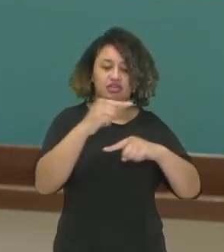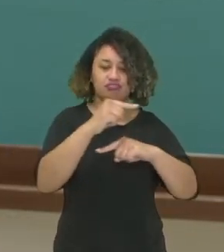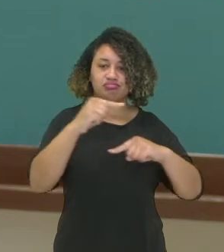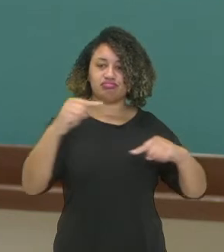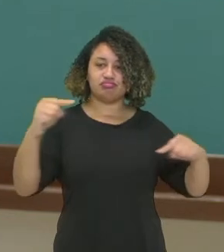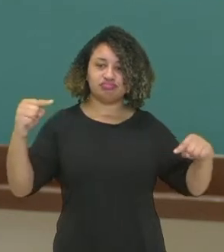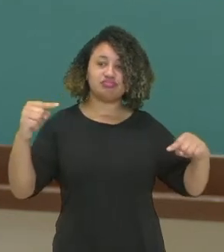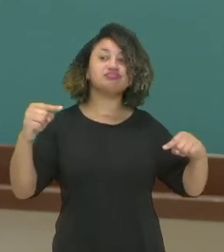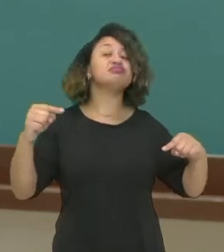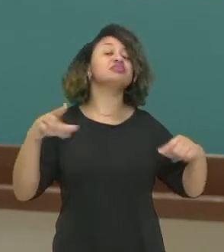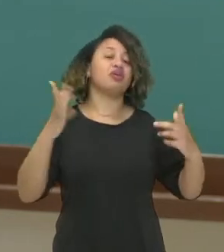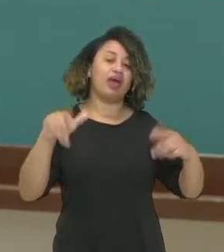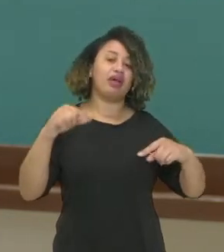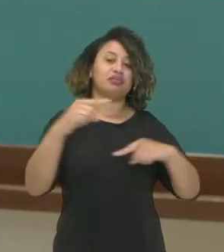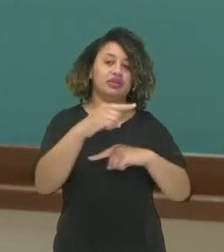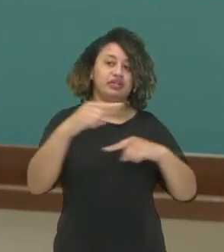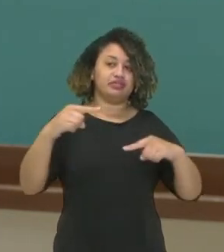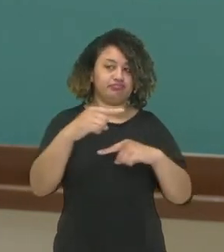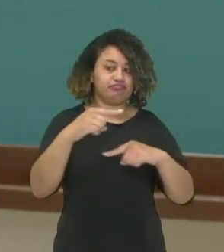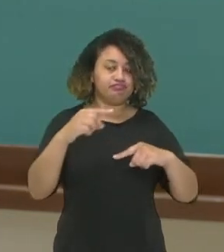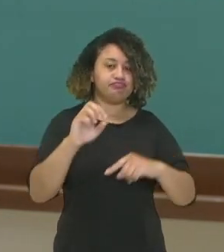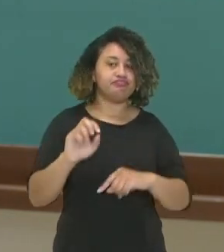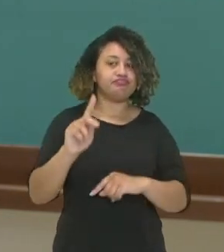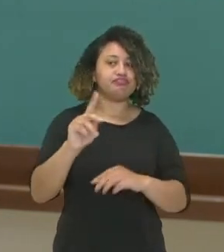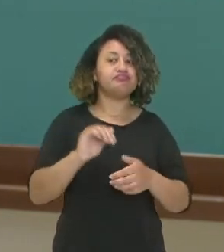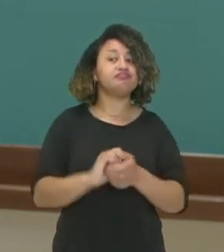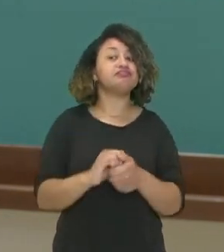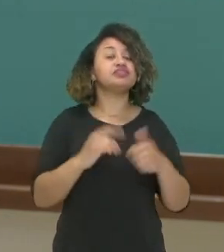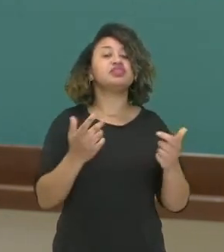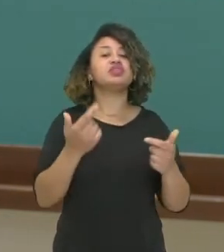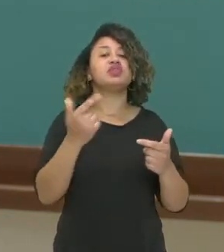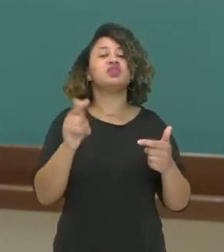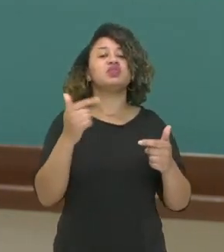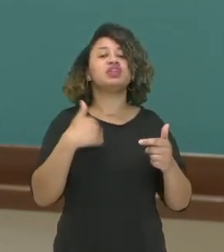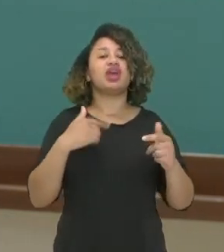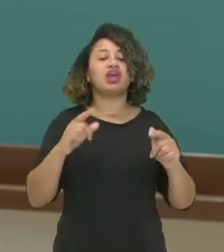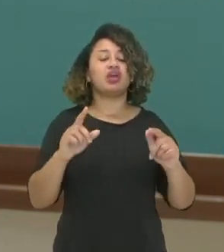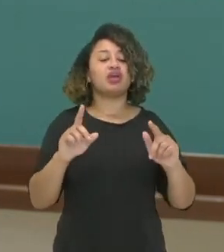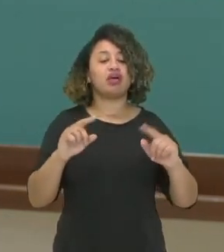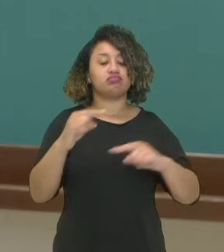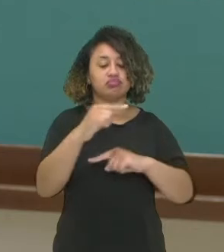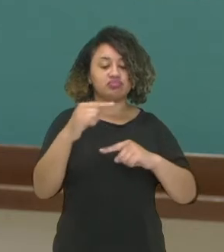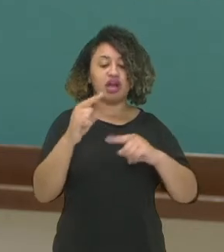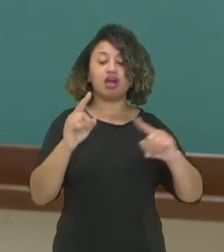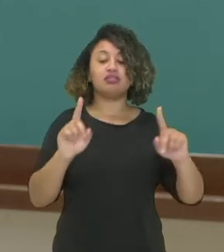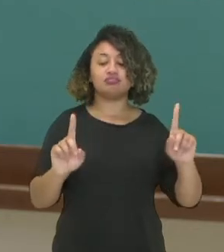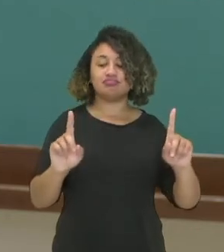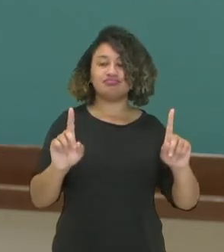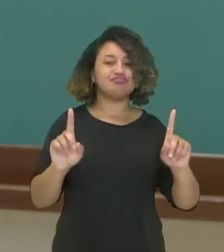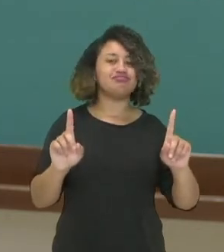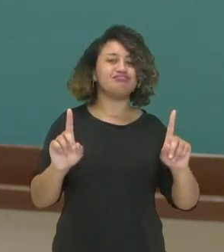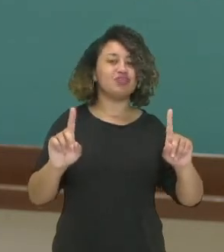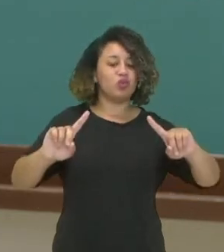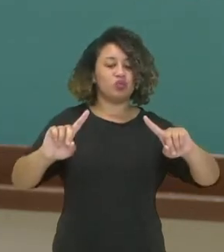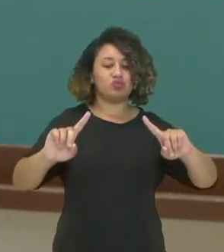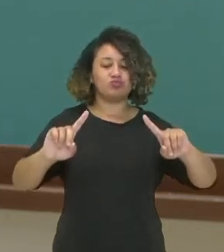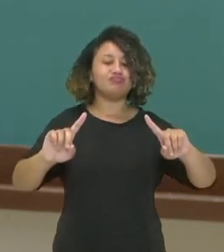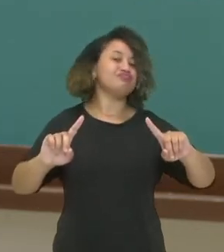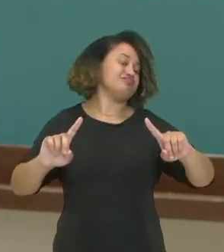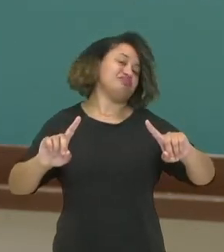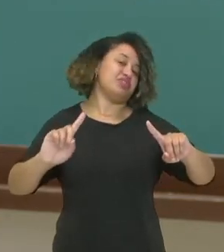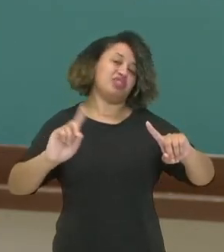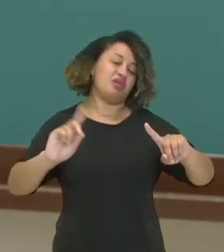quê? Né? Paralelo, tá bom? Então, só que ele não possui o par de lados paralelos, ele apenas possui, né, dois